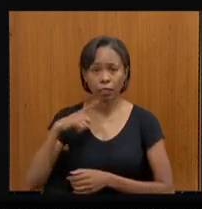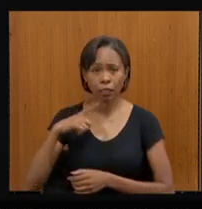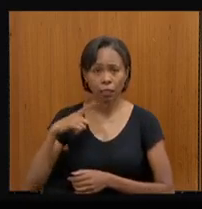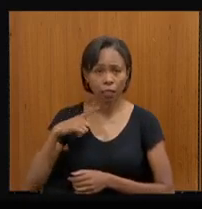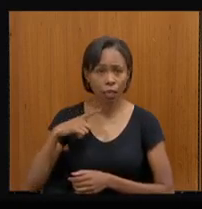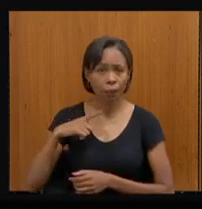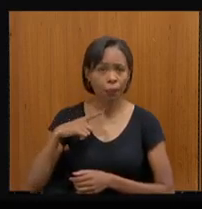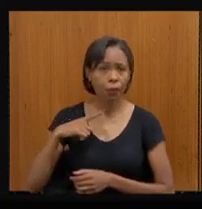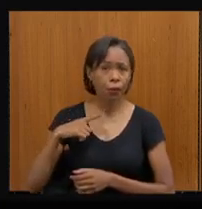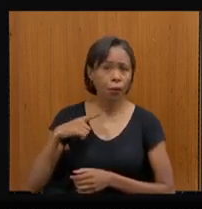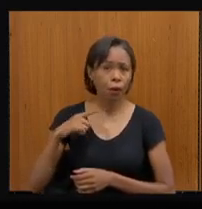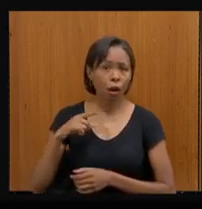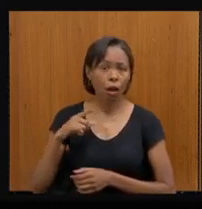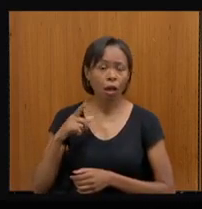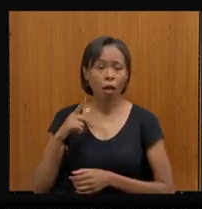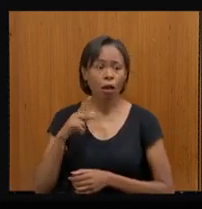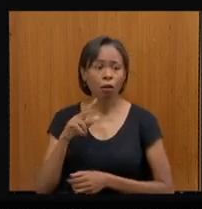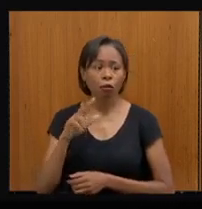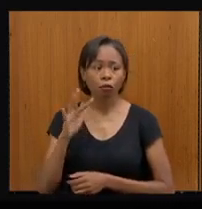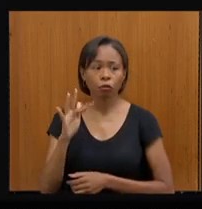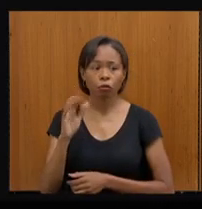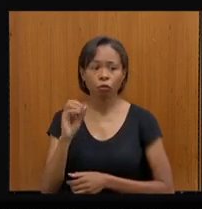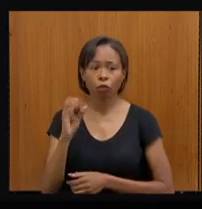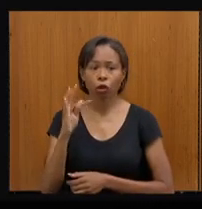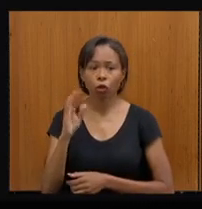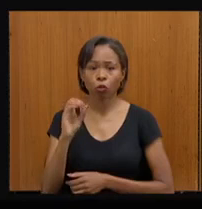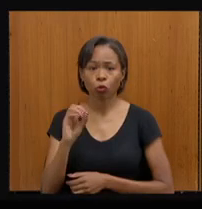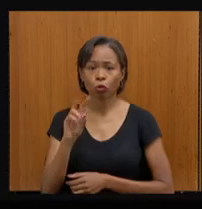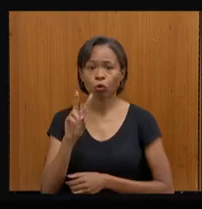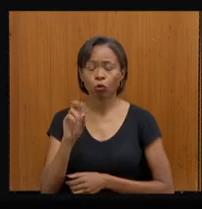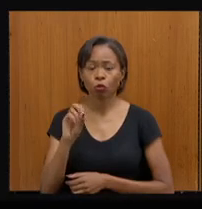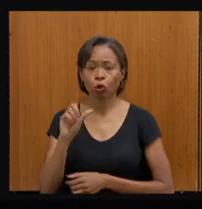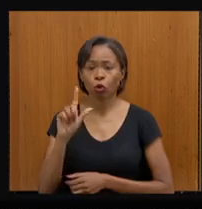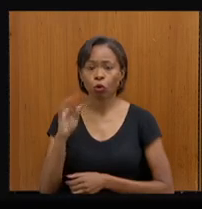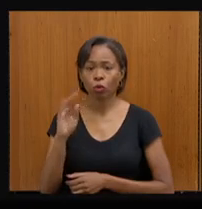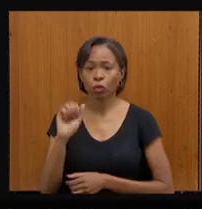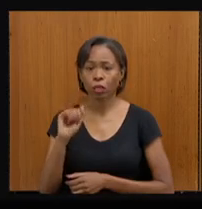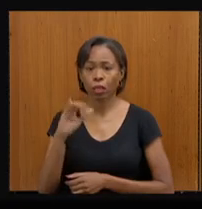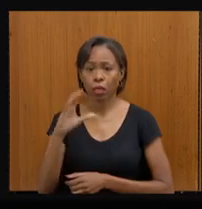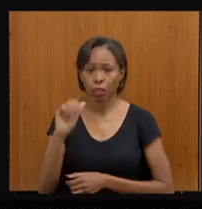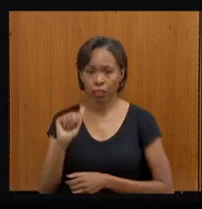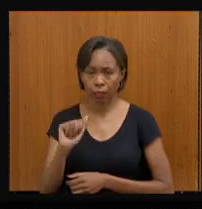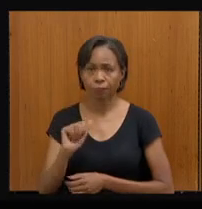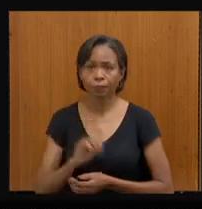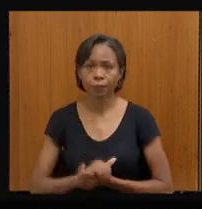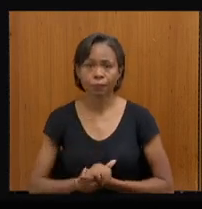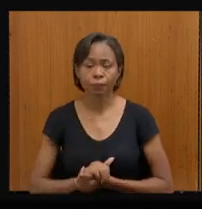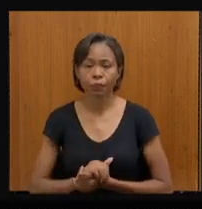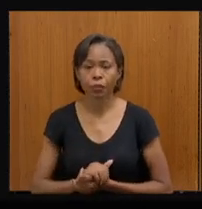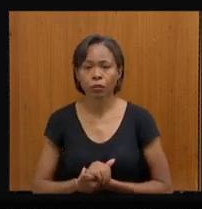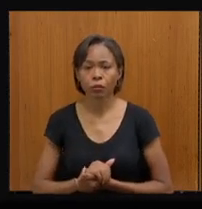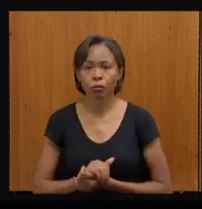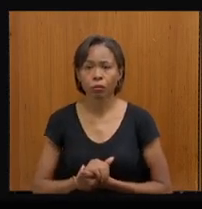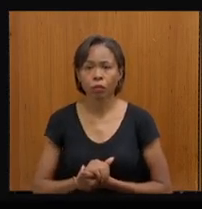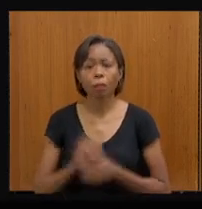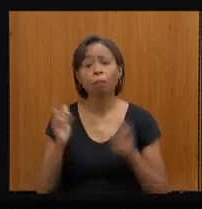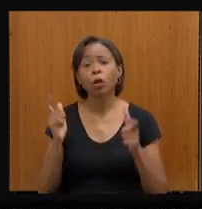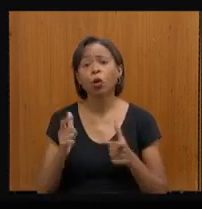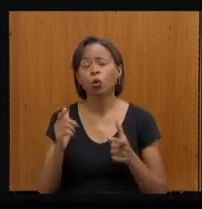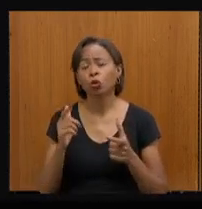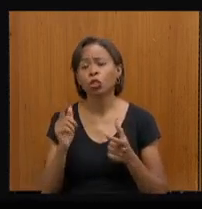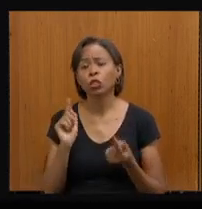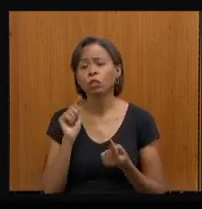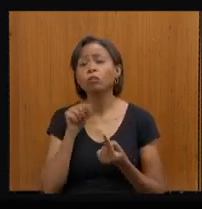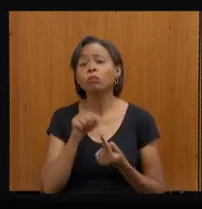o hidrogênio Verde Qual que é a o destino dessa aplicação e